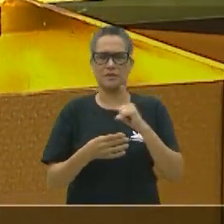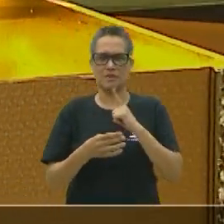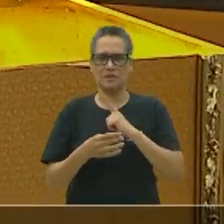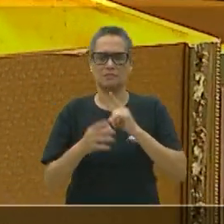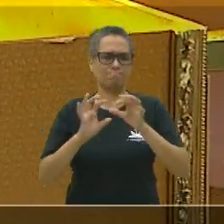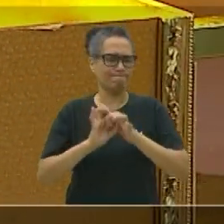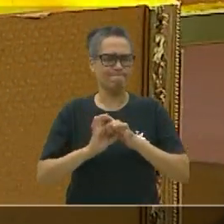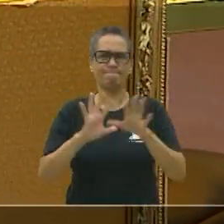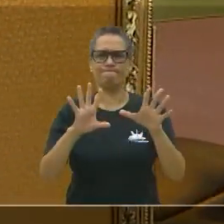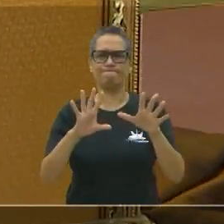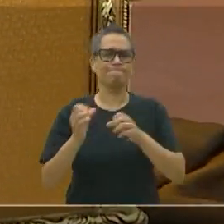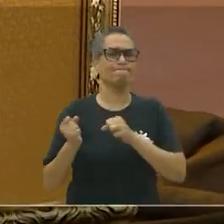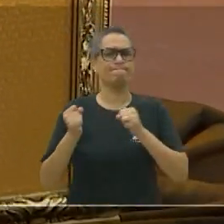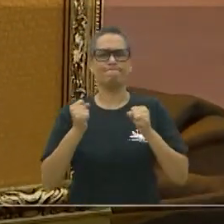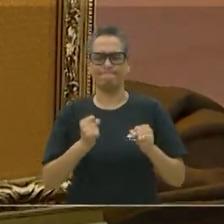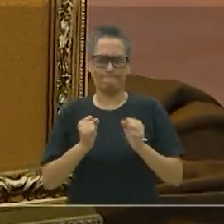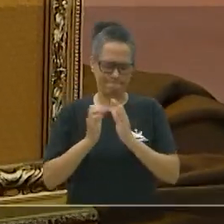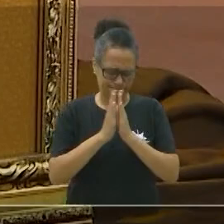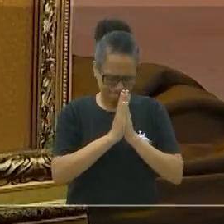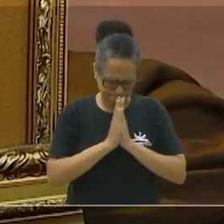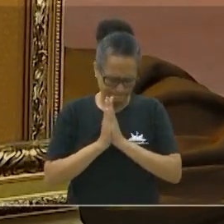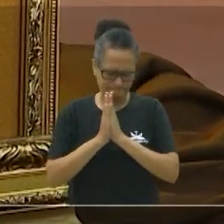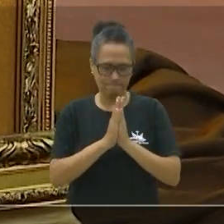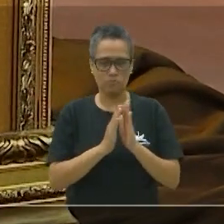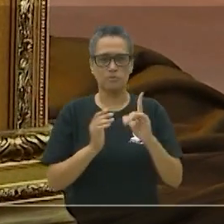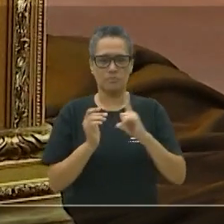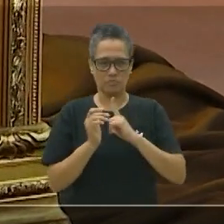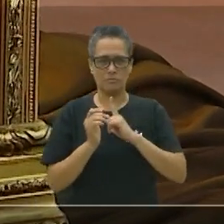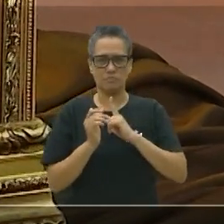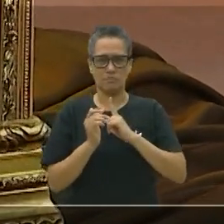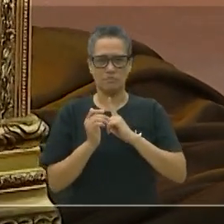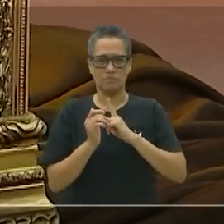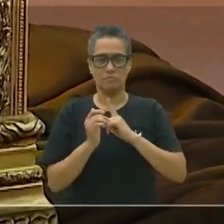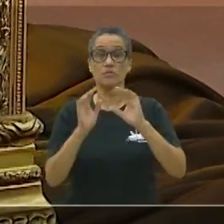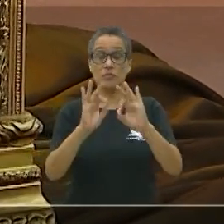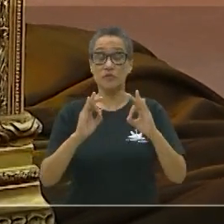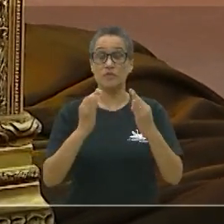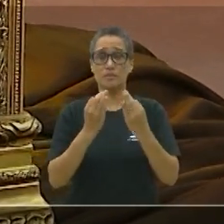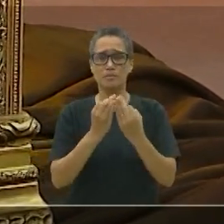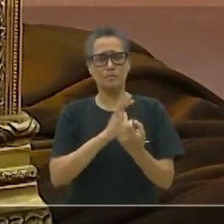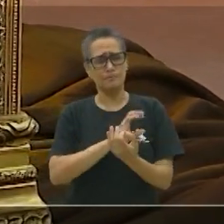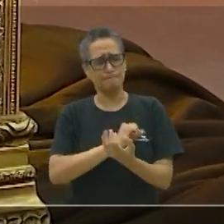pelo poder da oração. Família amada,